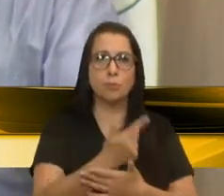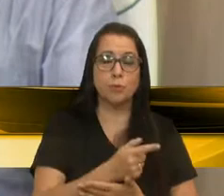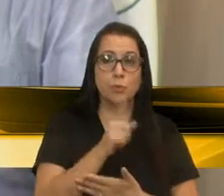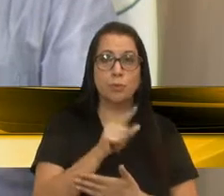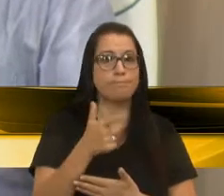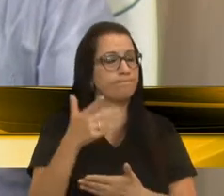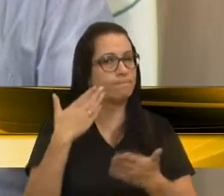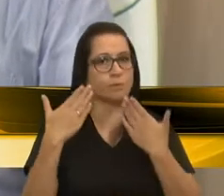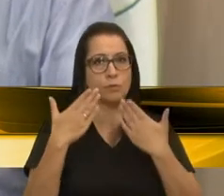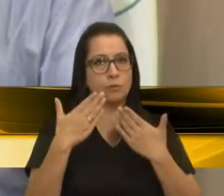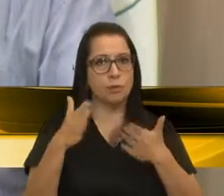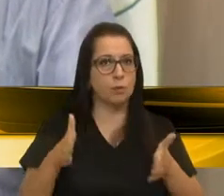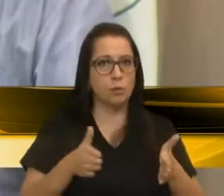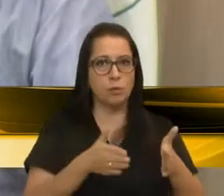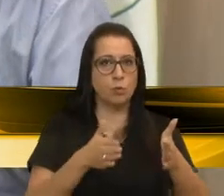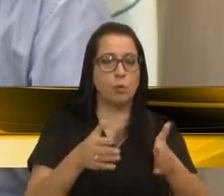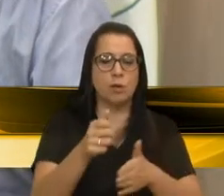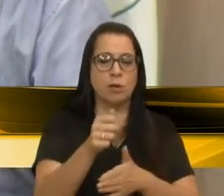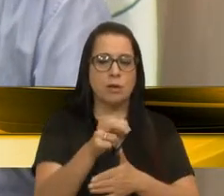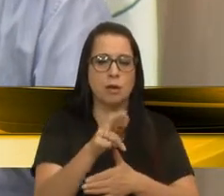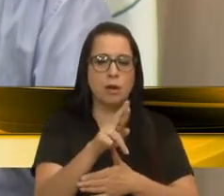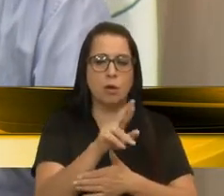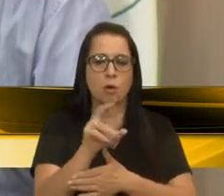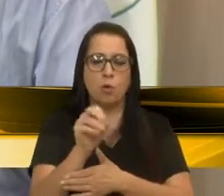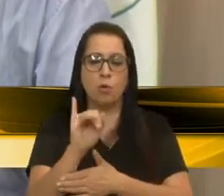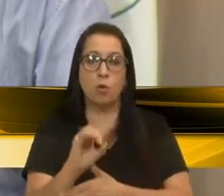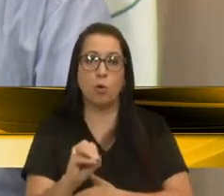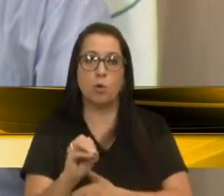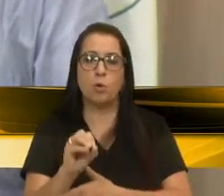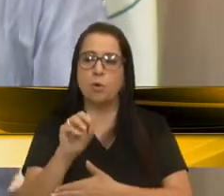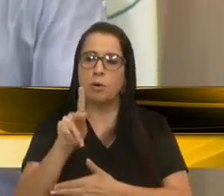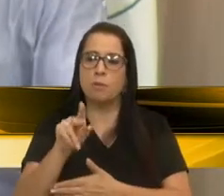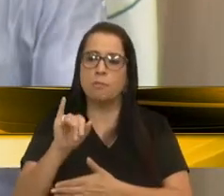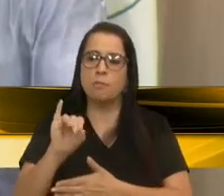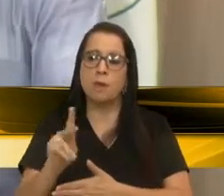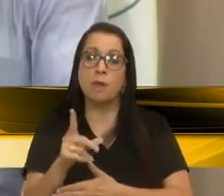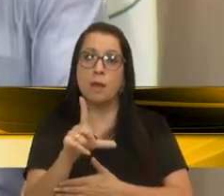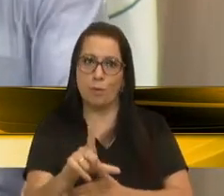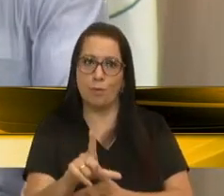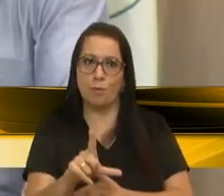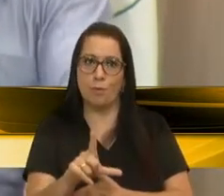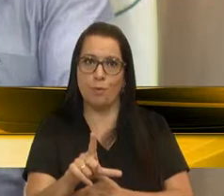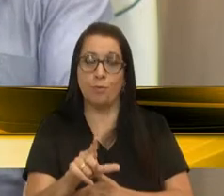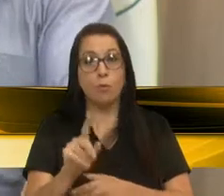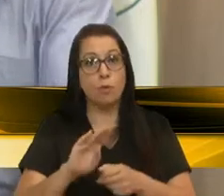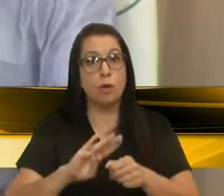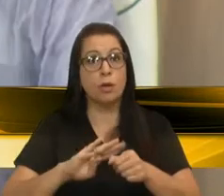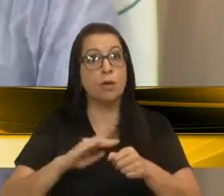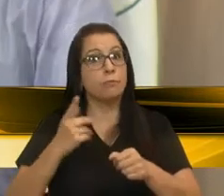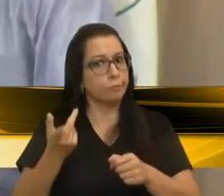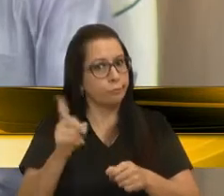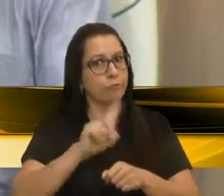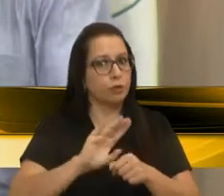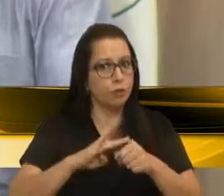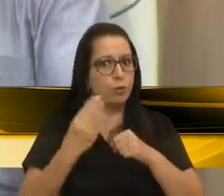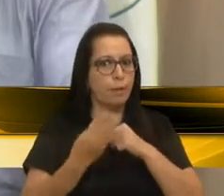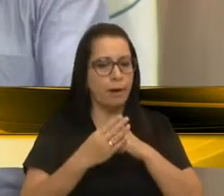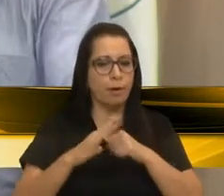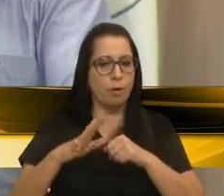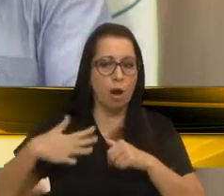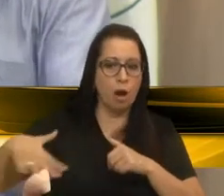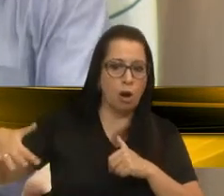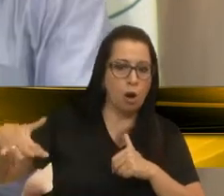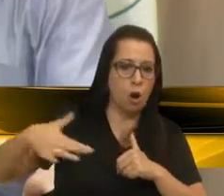sem dúvida, o Rio Pinhal, o Arroio Pinhal, porque uma hora dessas a Galópolis vai amanhecer alagada,